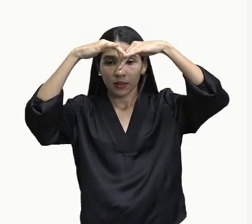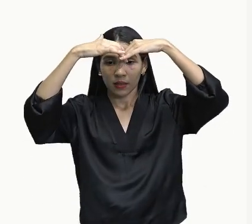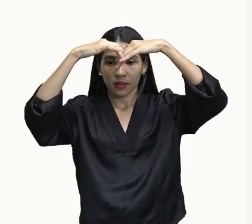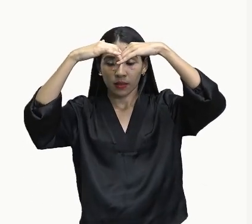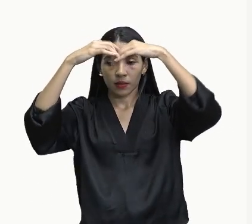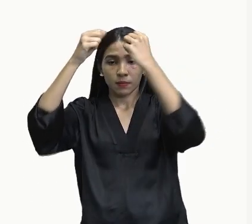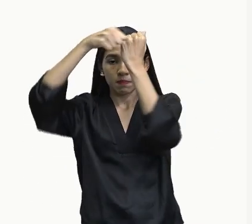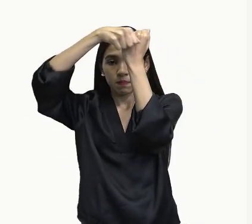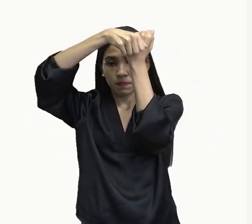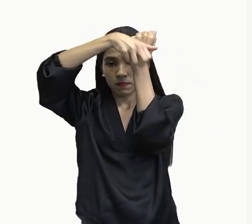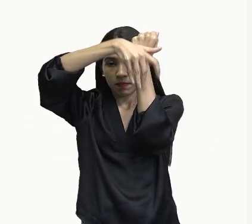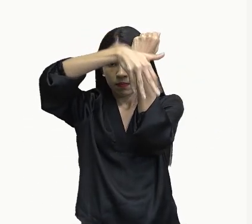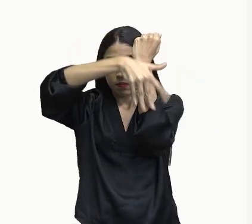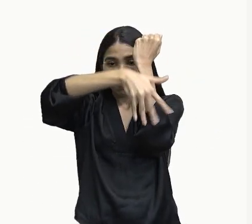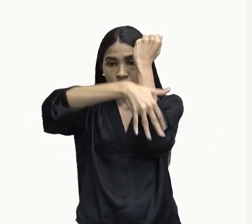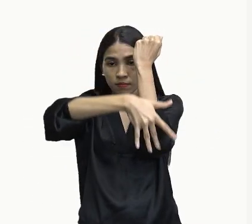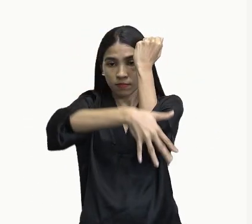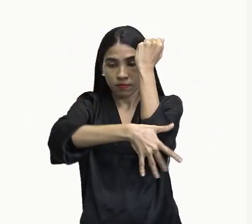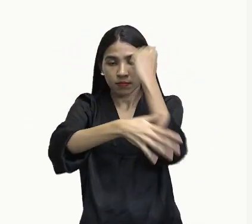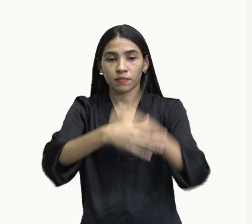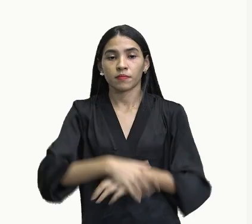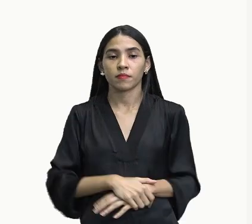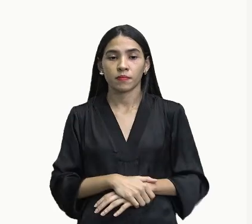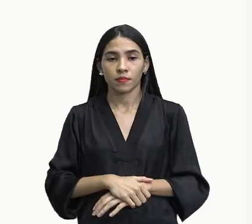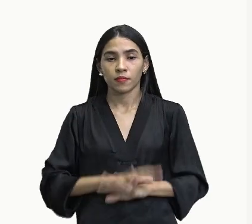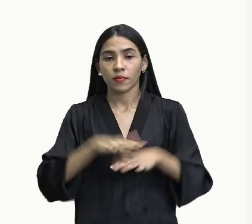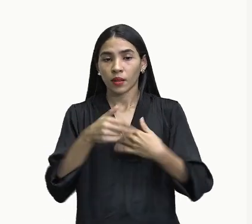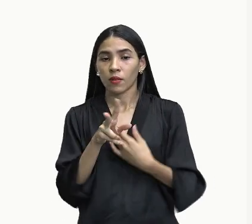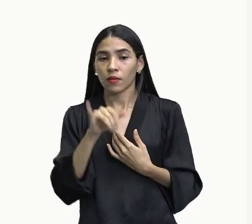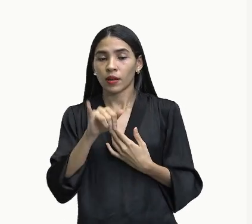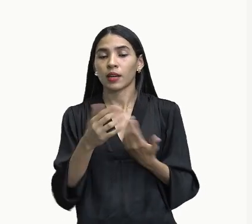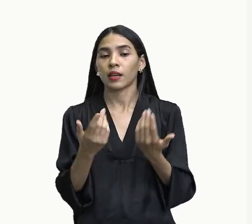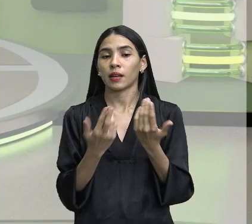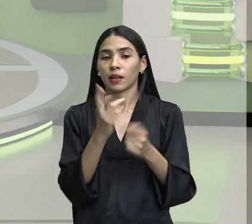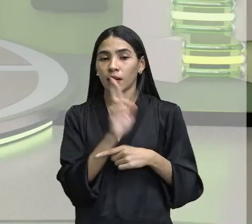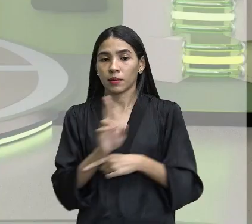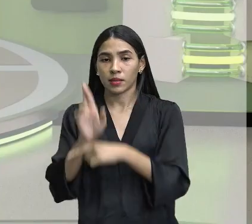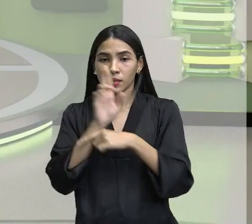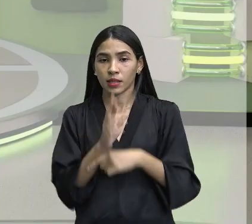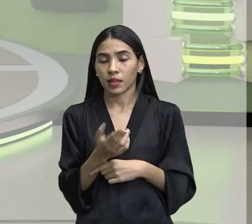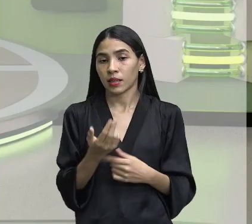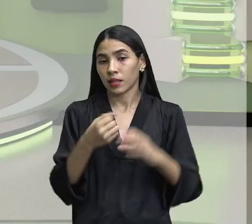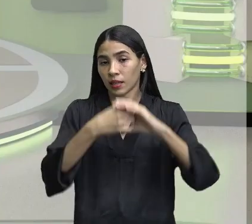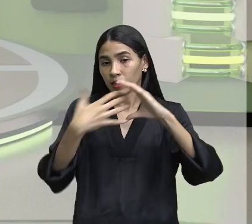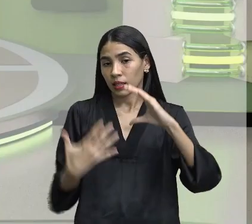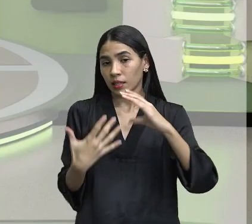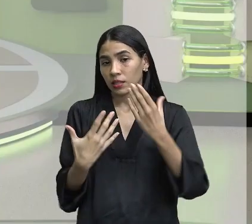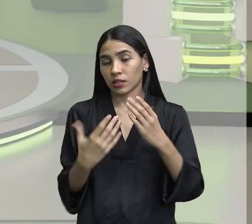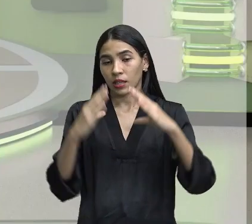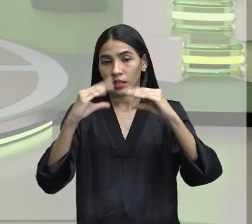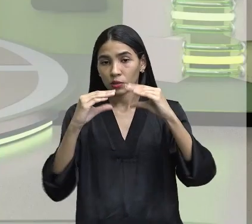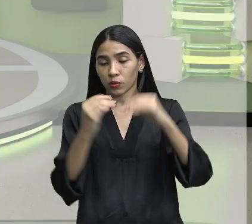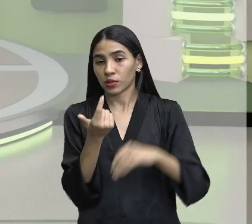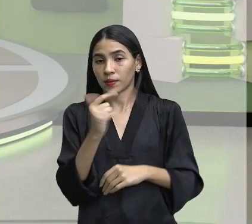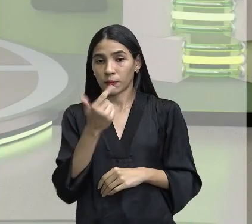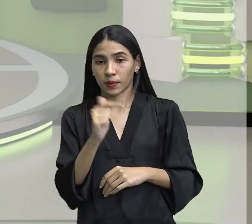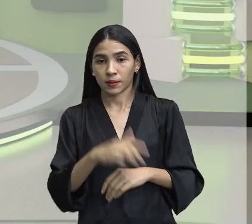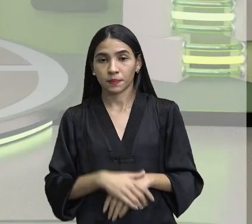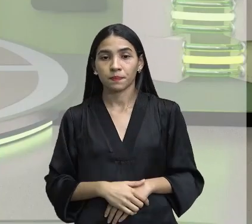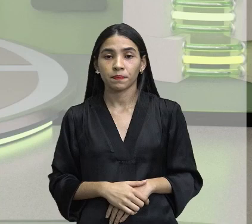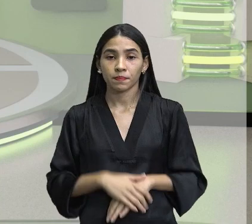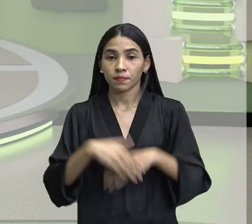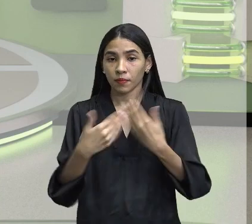esses indivíduos, evolutivamente, eles já vão apresentar características que a gente não viu nas esponjas. E para